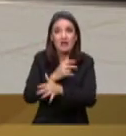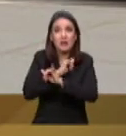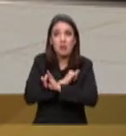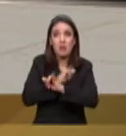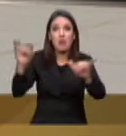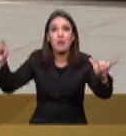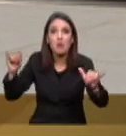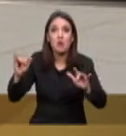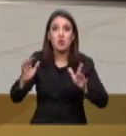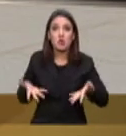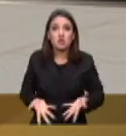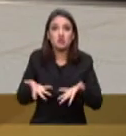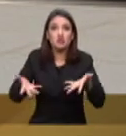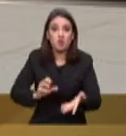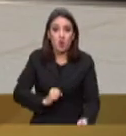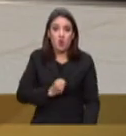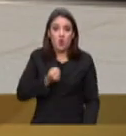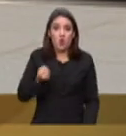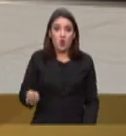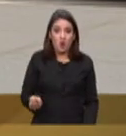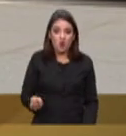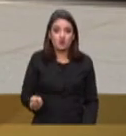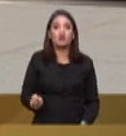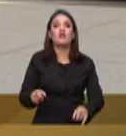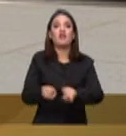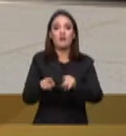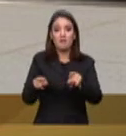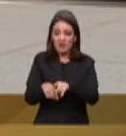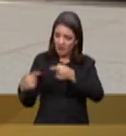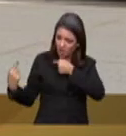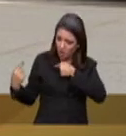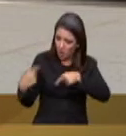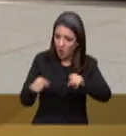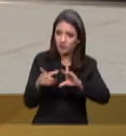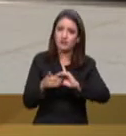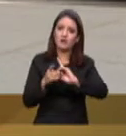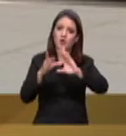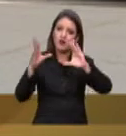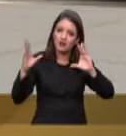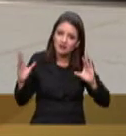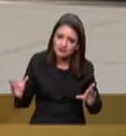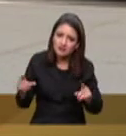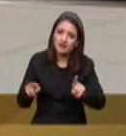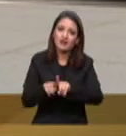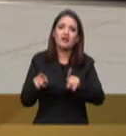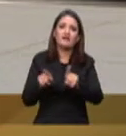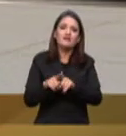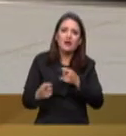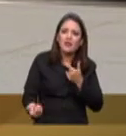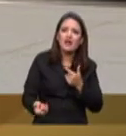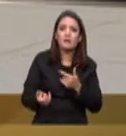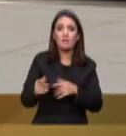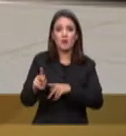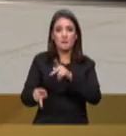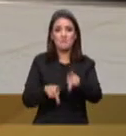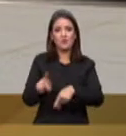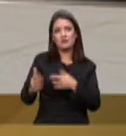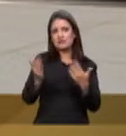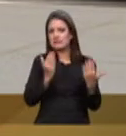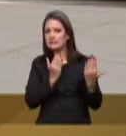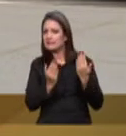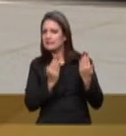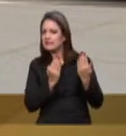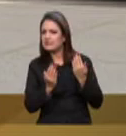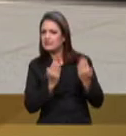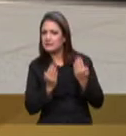ódio, prontos até mesmo para atacar a democracia e erodir a confiança da opinião pública, inclusive da mídia